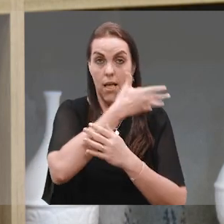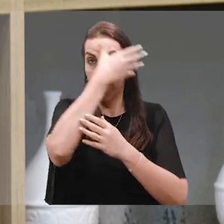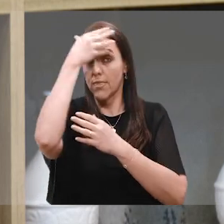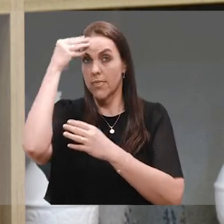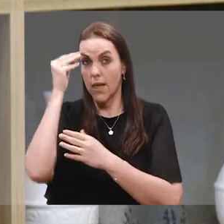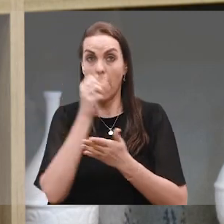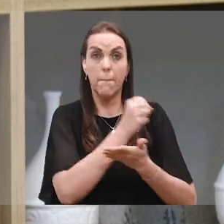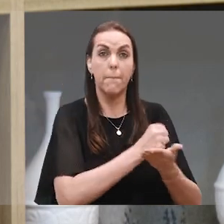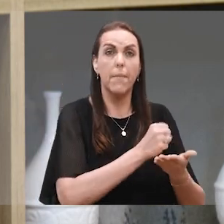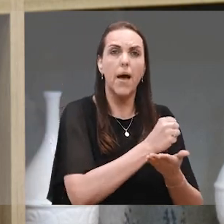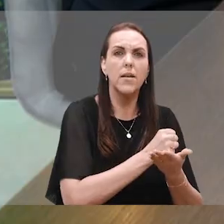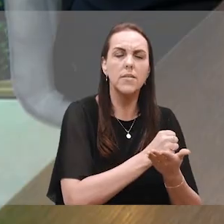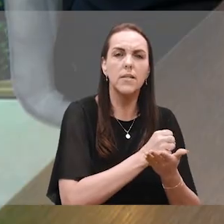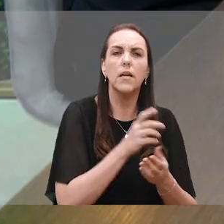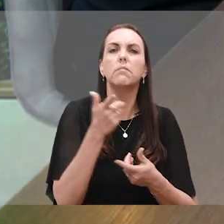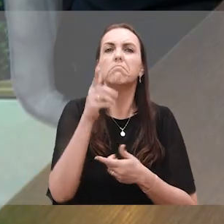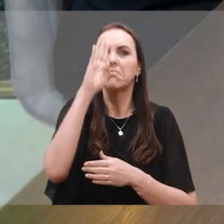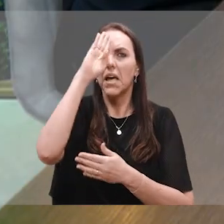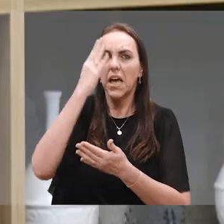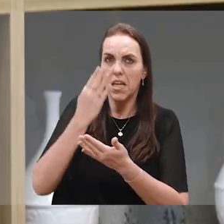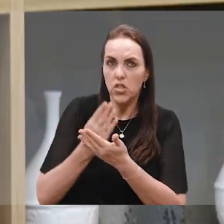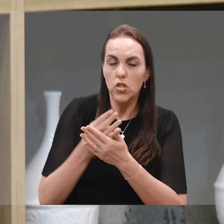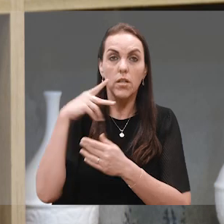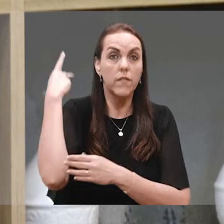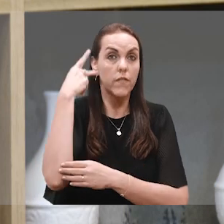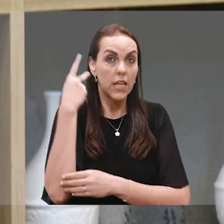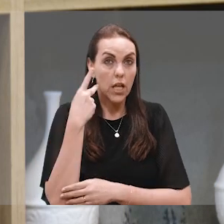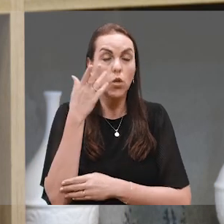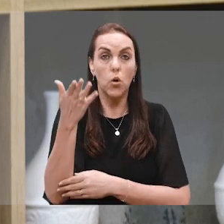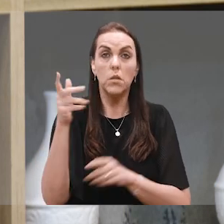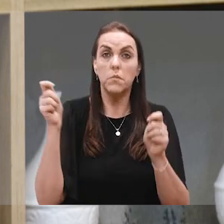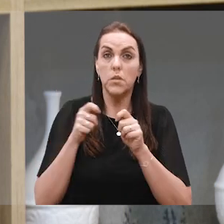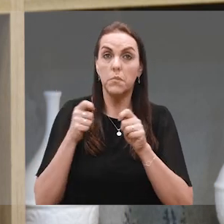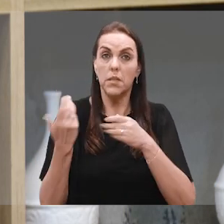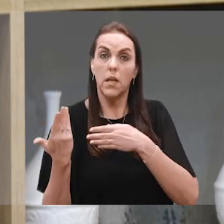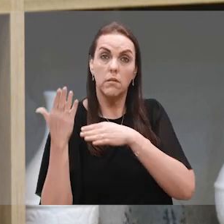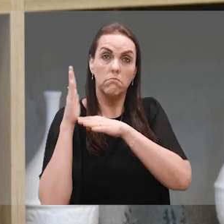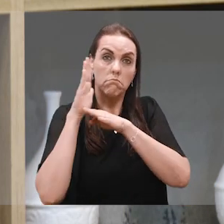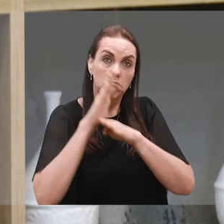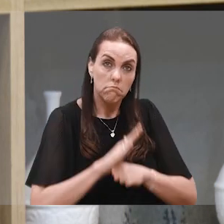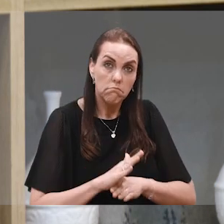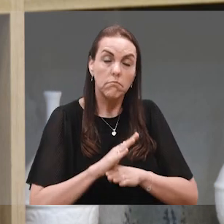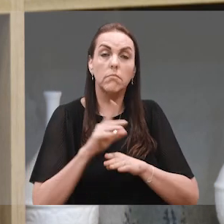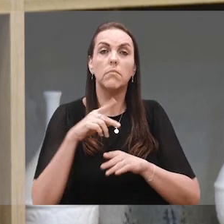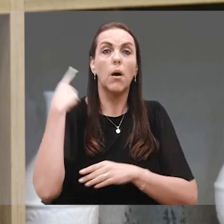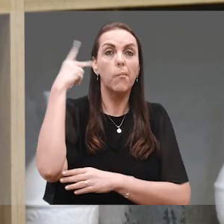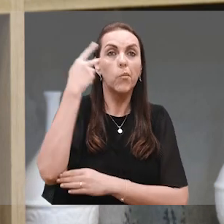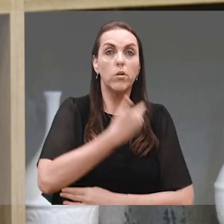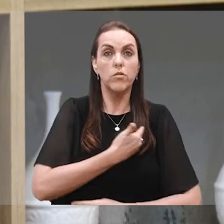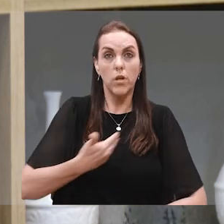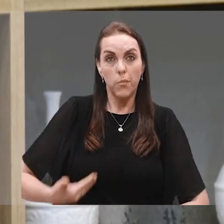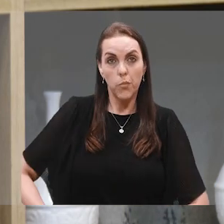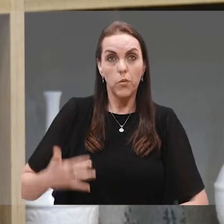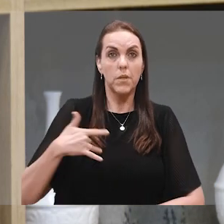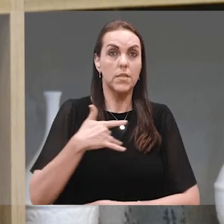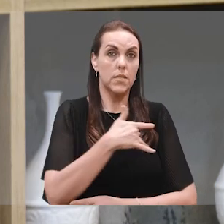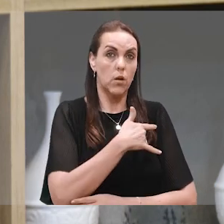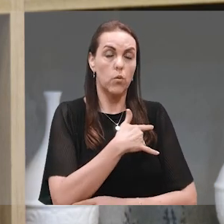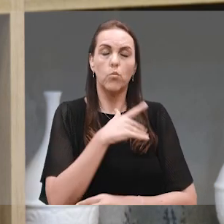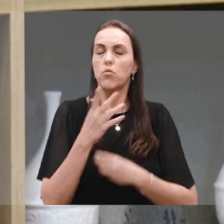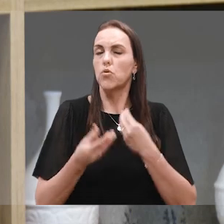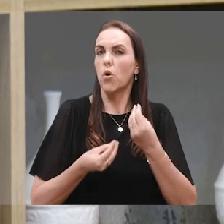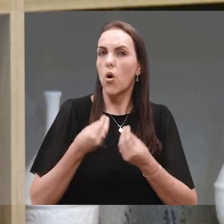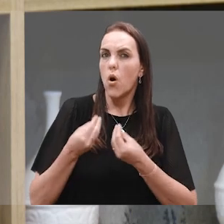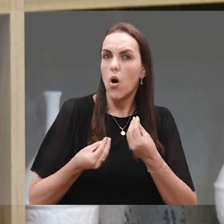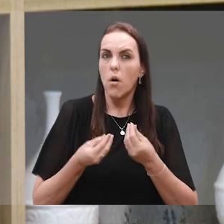atenção básica. Que contribuição a senhora acredita que vereadores como a senhora podem dar para a política pública de saúde,